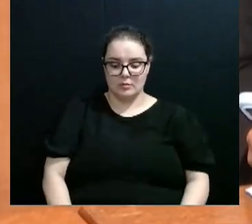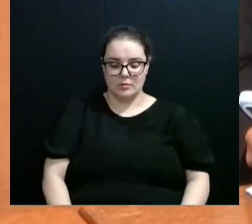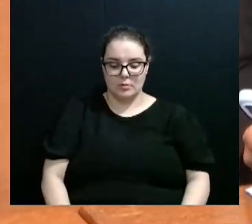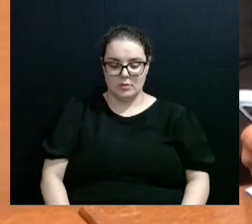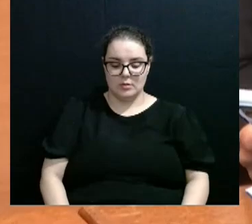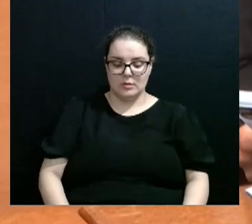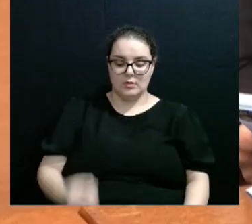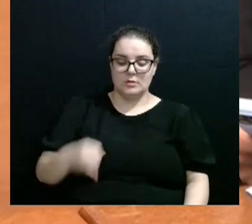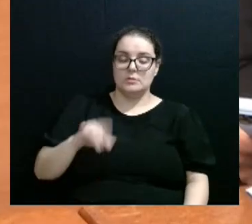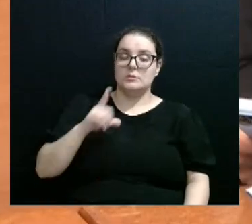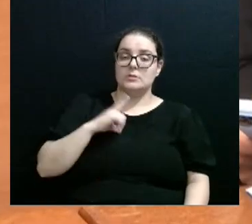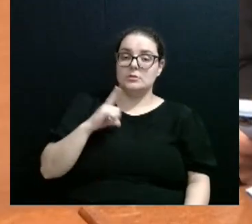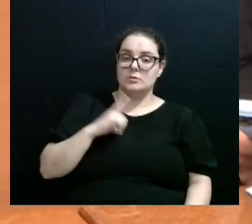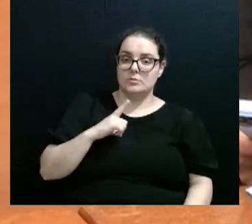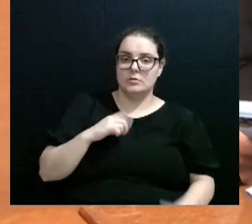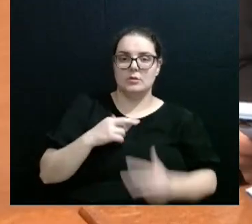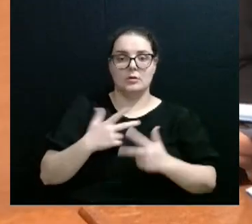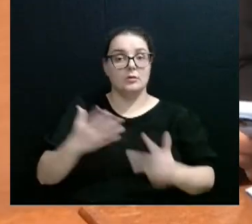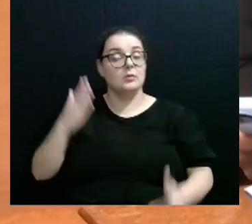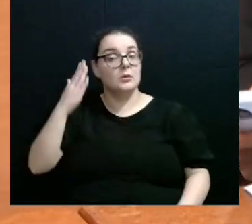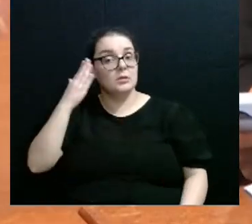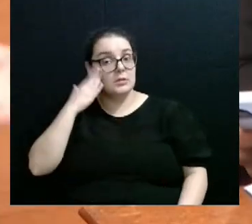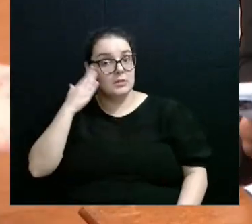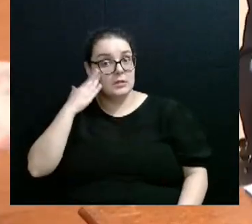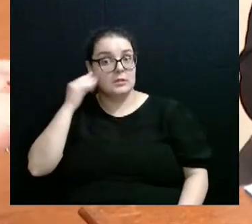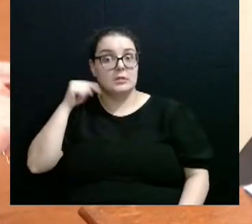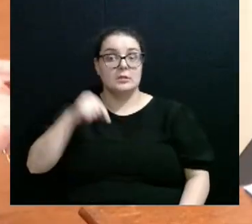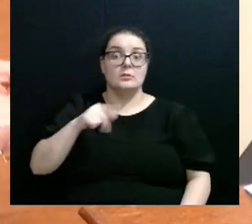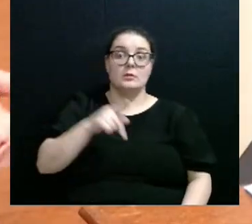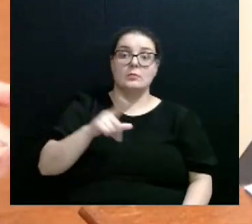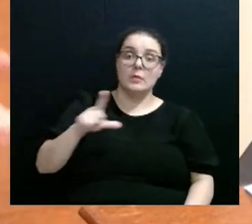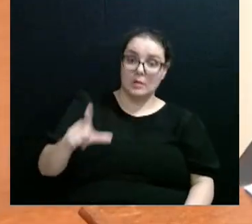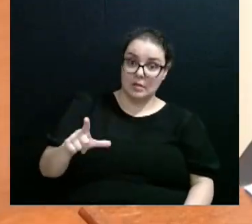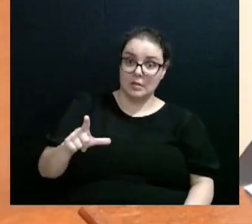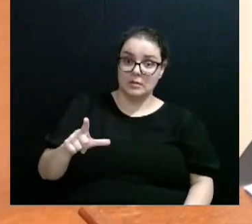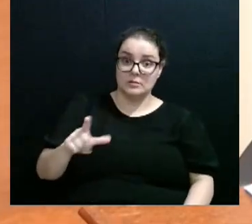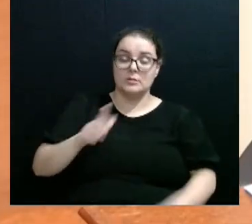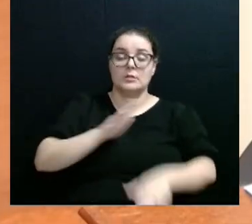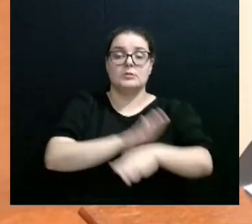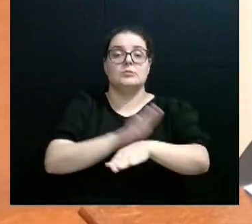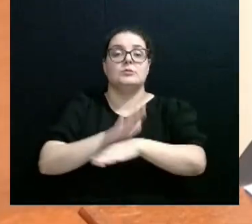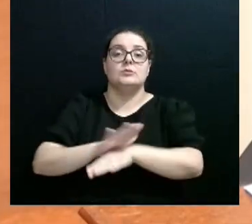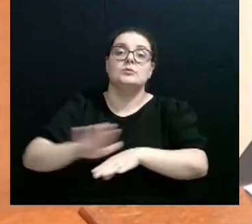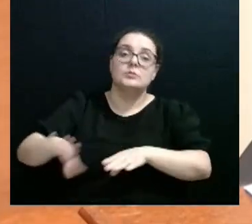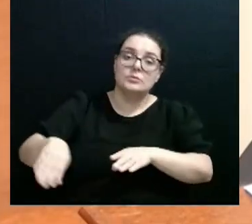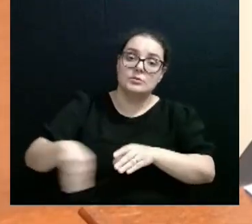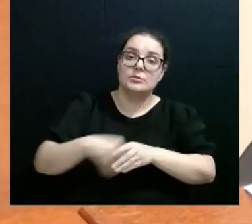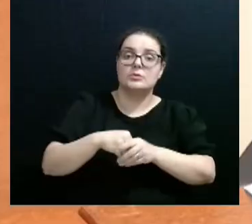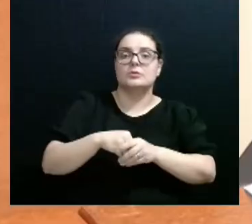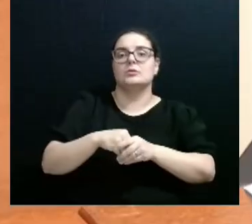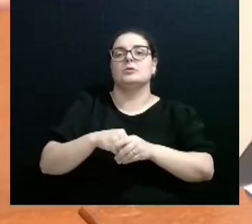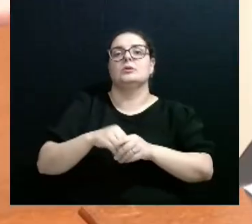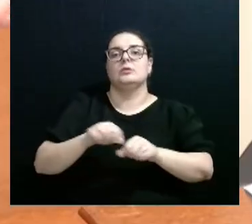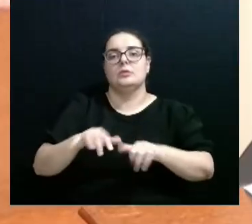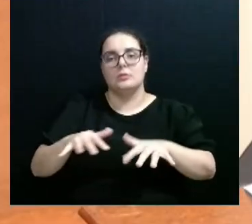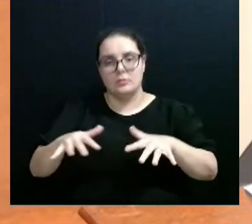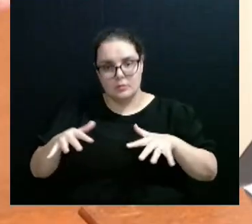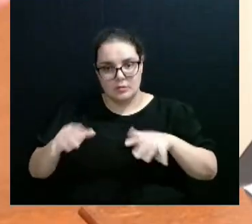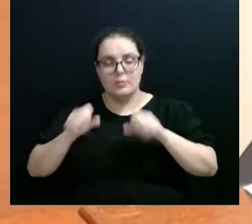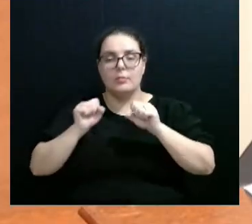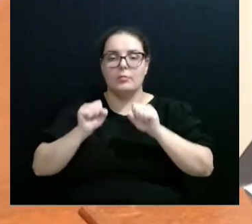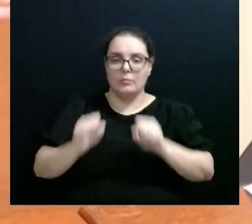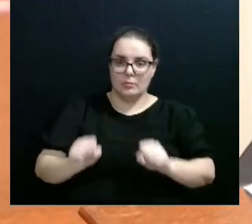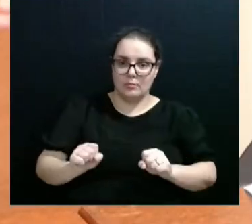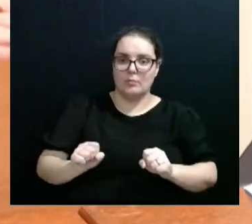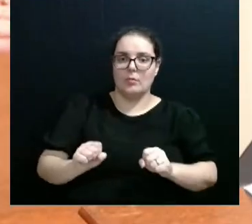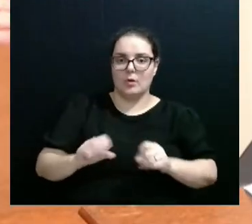que vocês entendam que nesse PL, além das contribuições que veio à audiência, este é o momento que a gente possa deixar mais